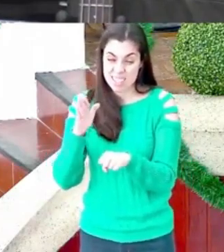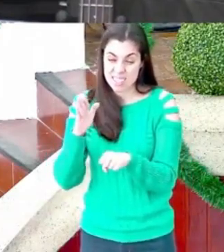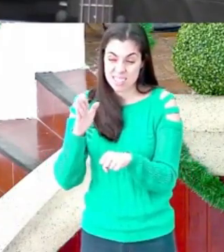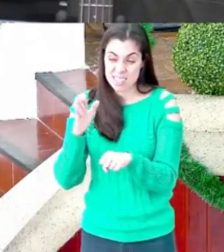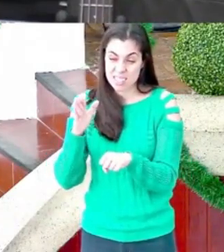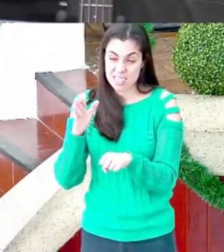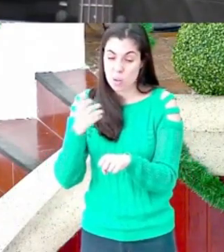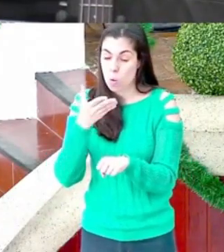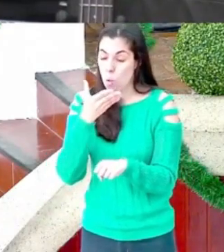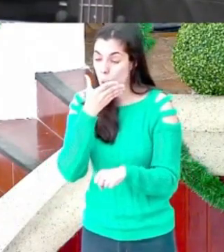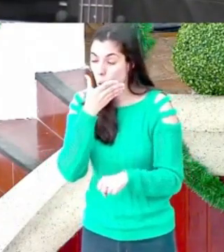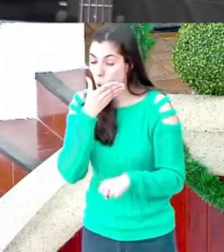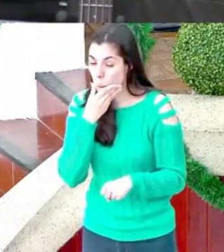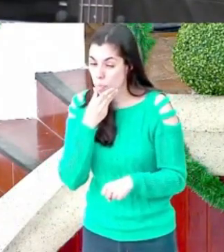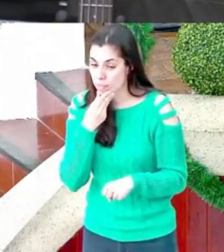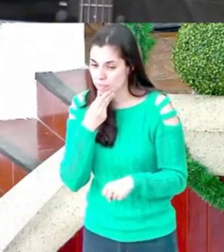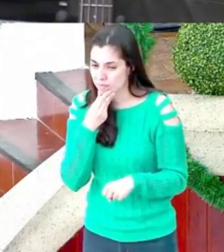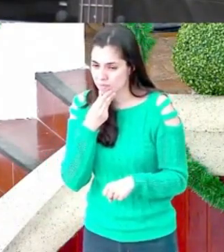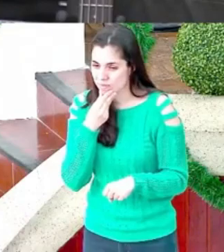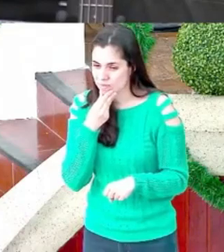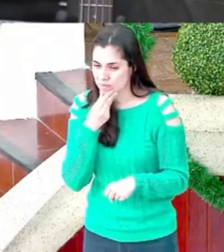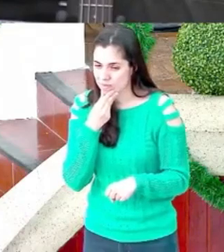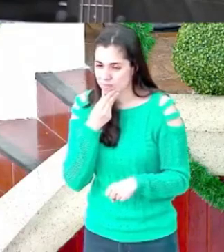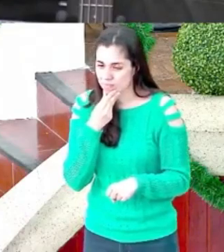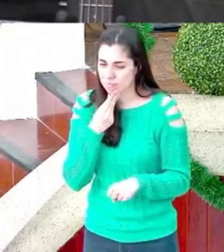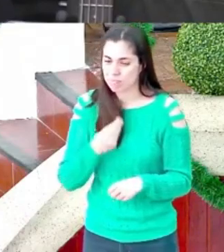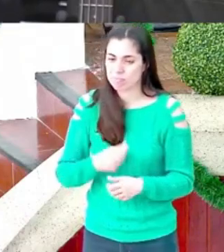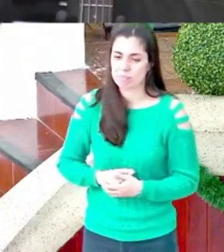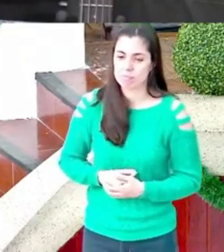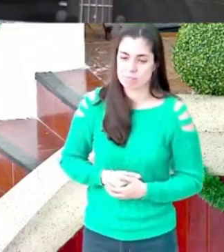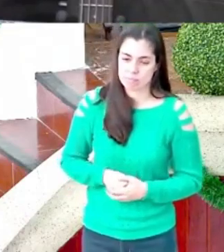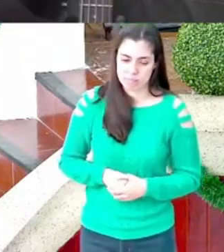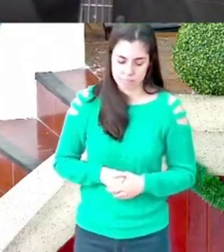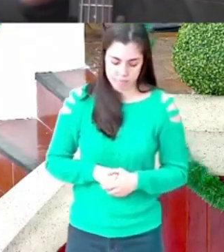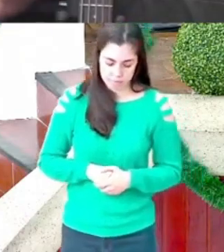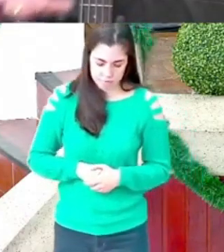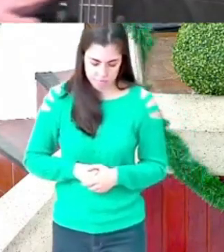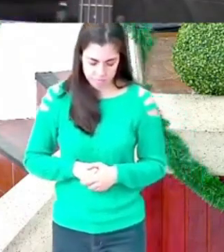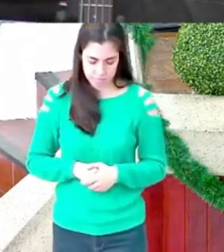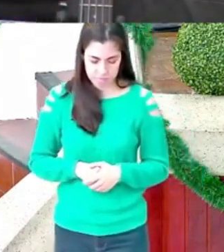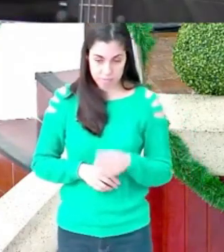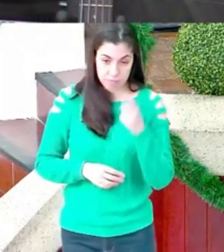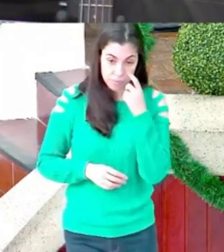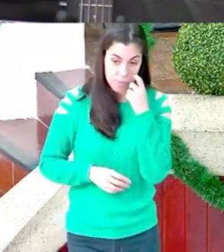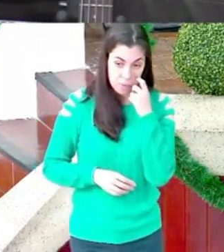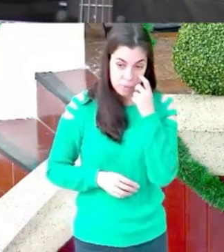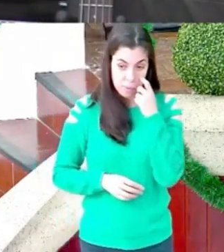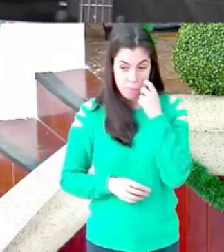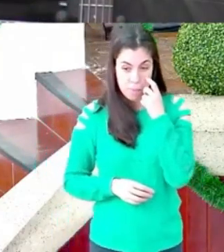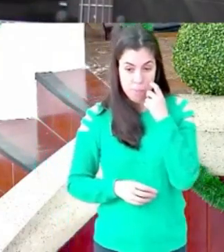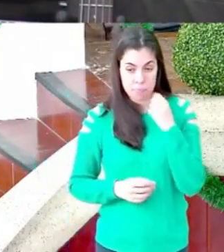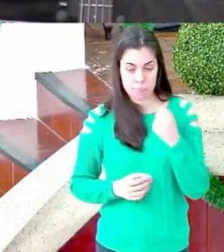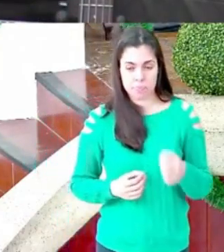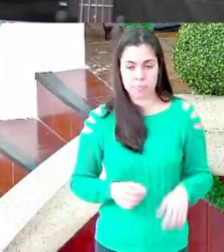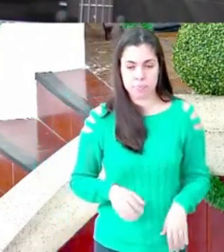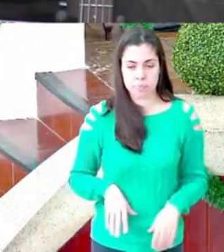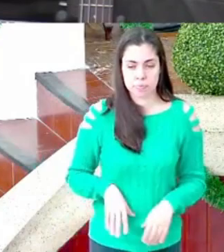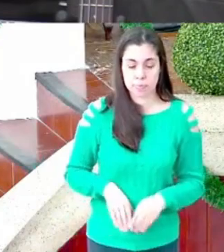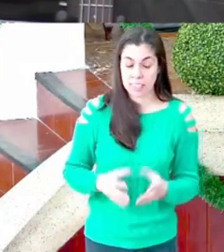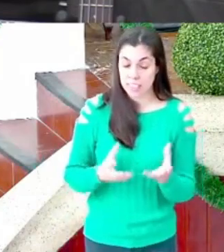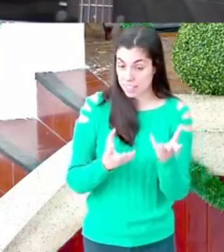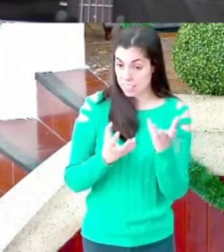correções divinas. Porque se deixaram seduzir pelo mundo ao redor, e como